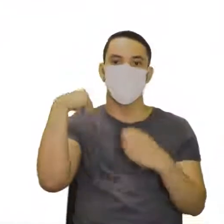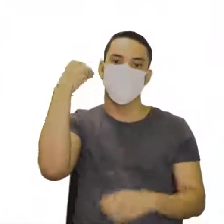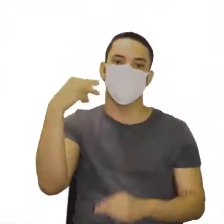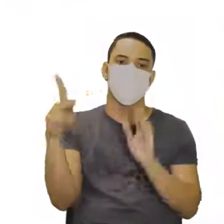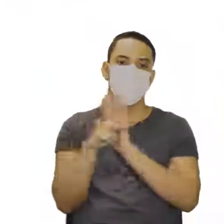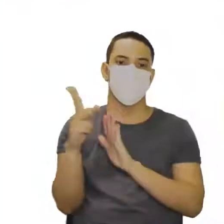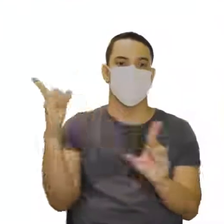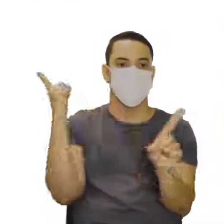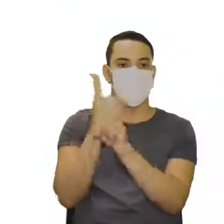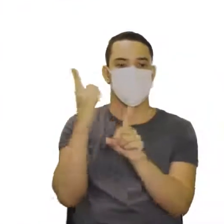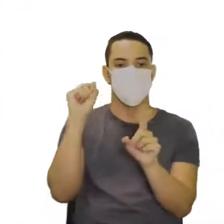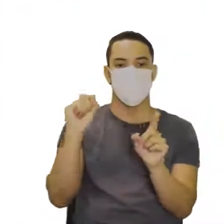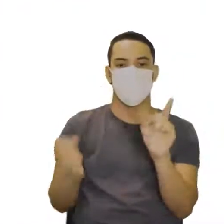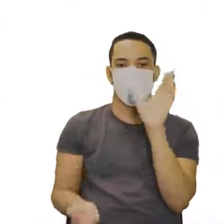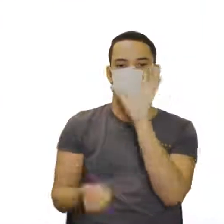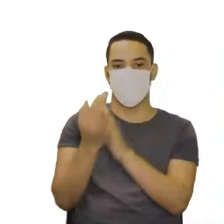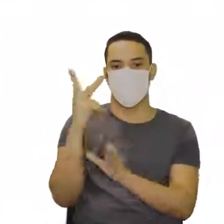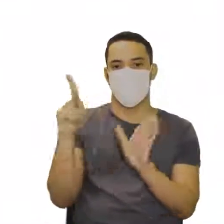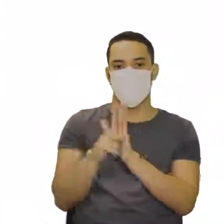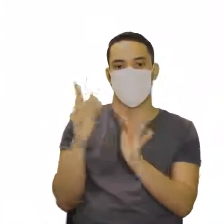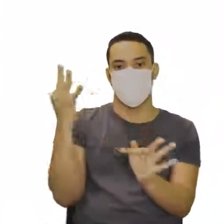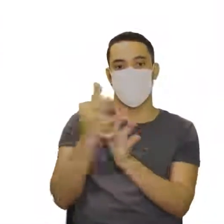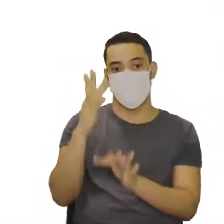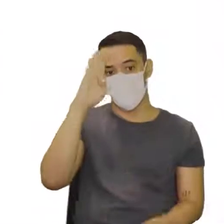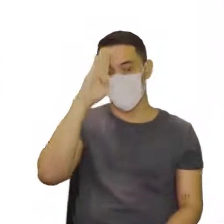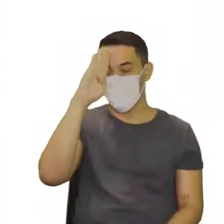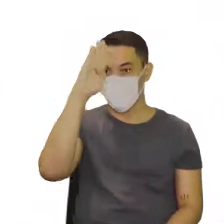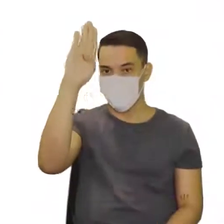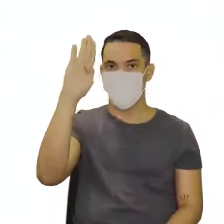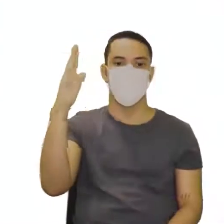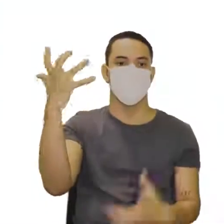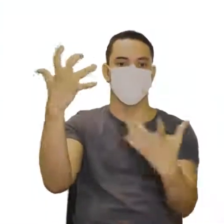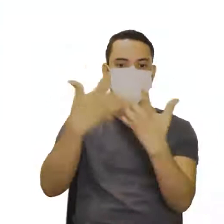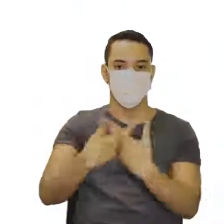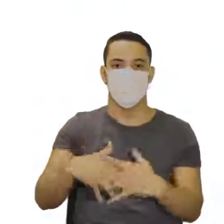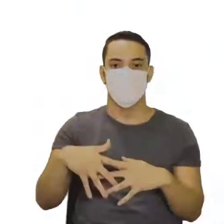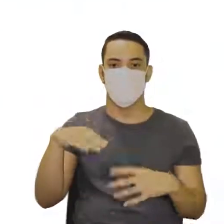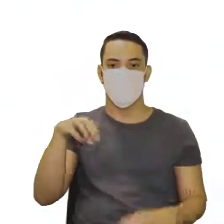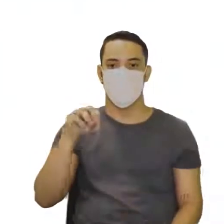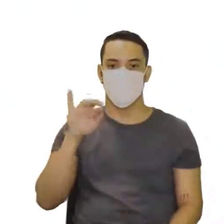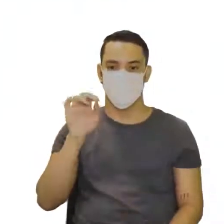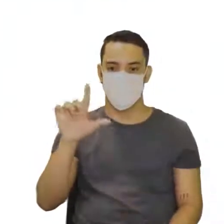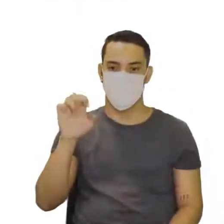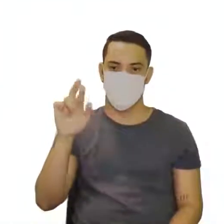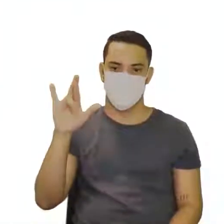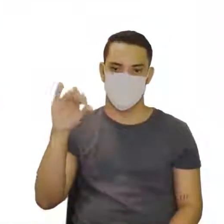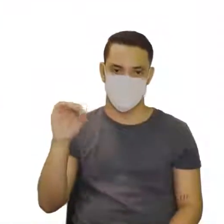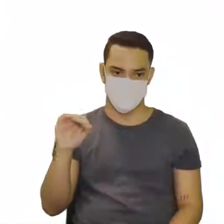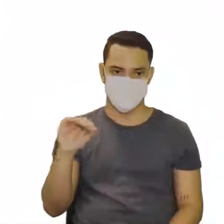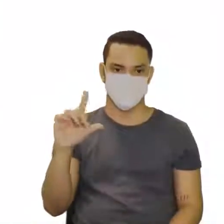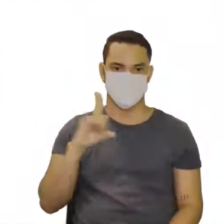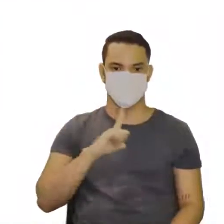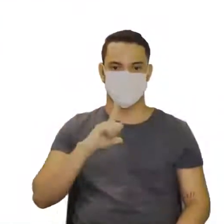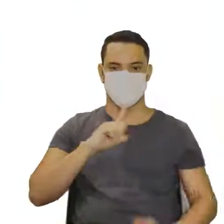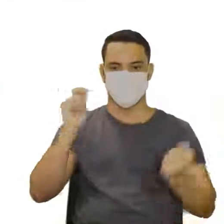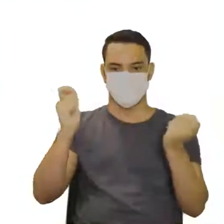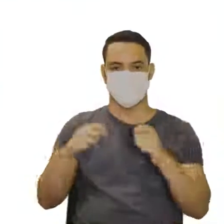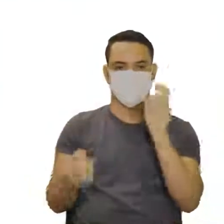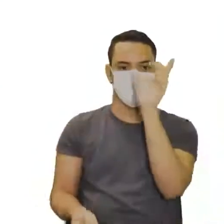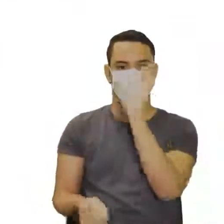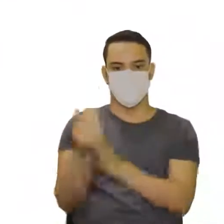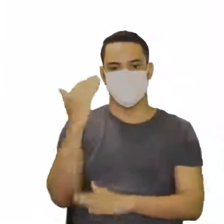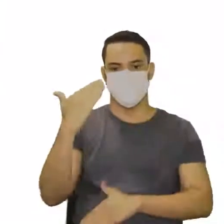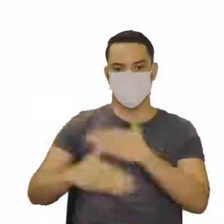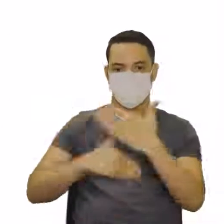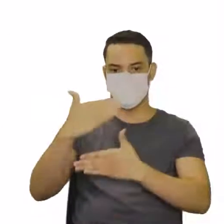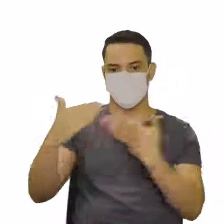experiência, descobriria um princípio físico fundamental para o funcionamento do motor elétrico, que possibilitou o